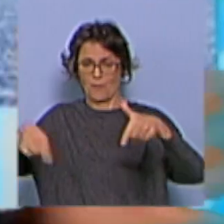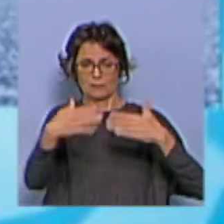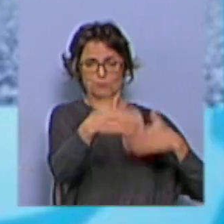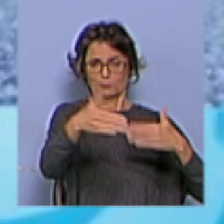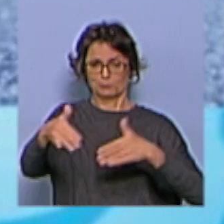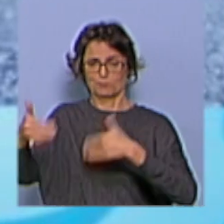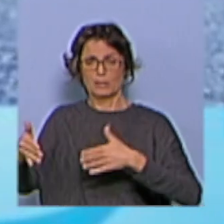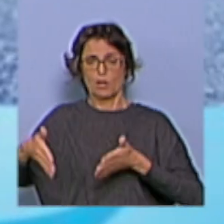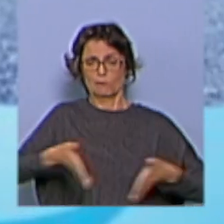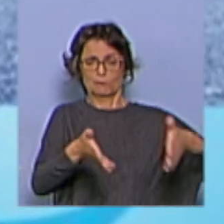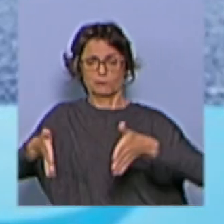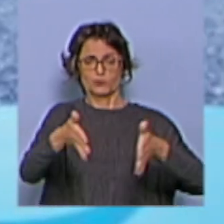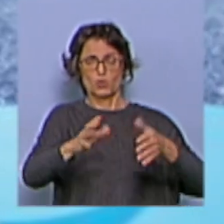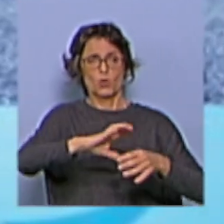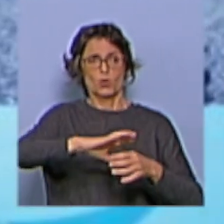circuitos Covid, outros